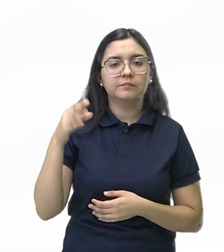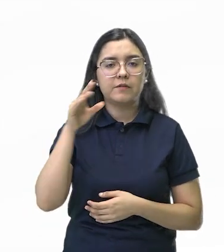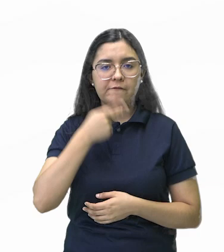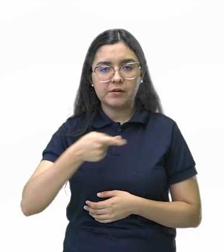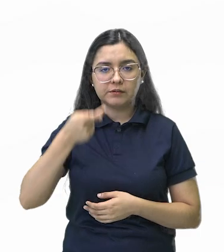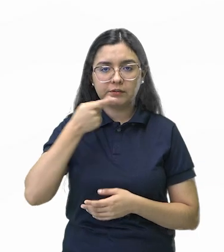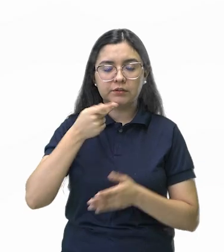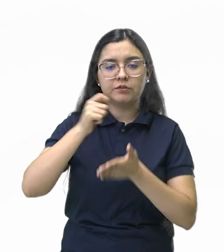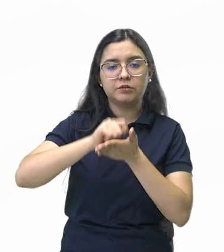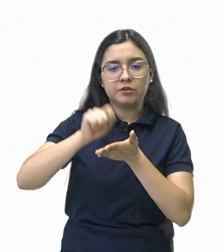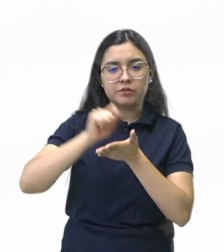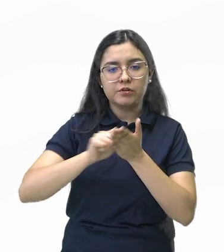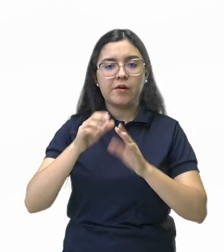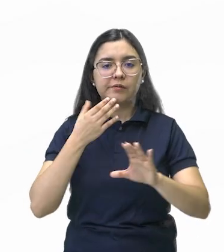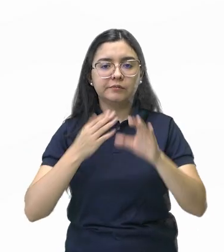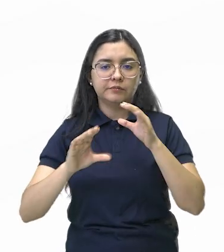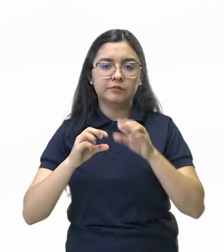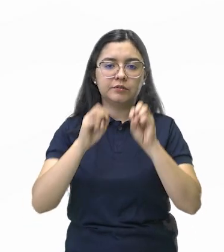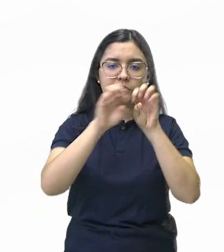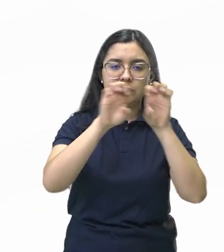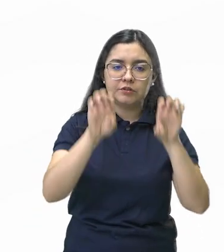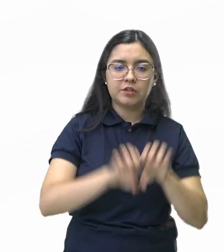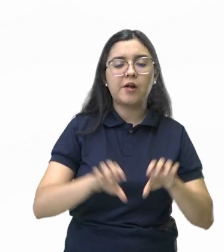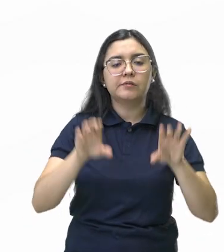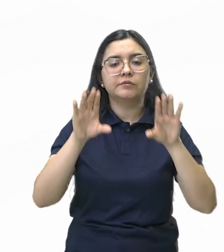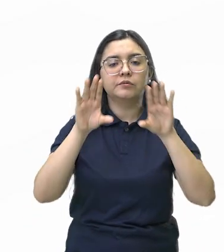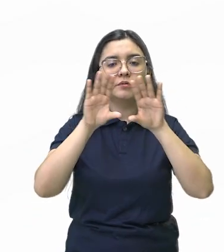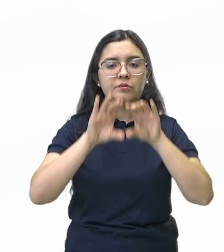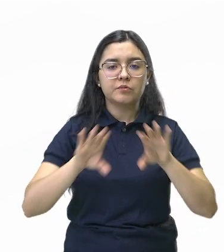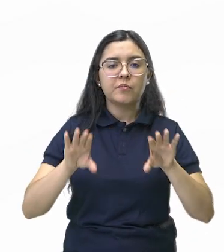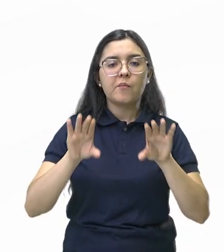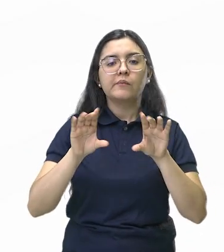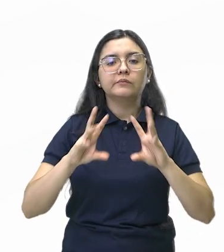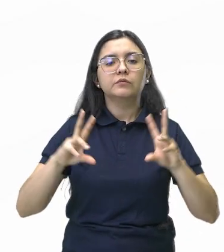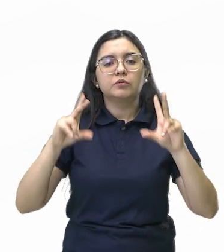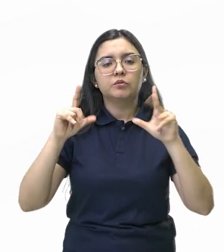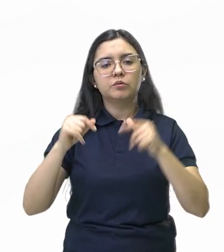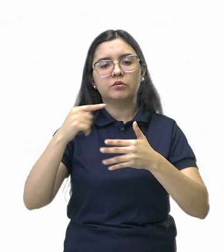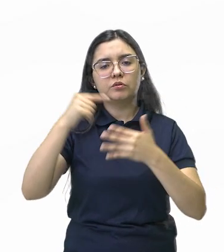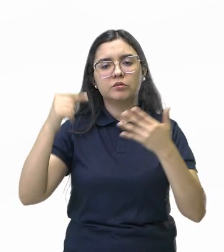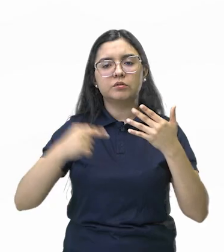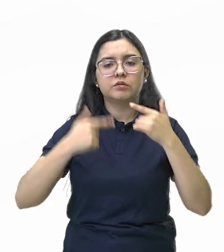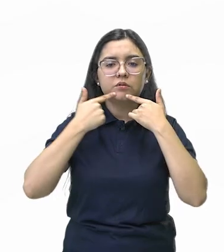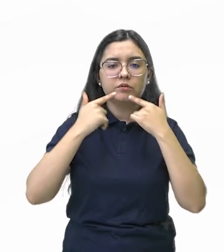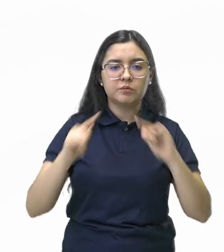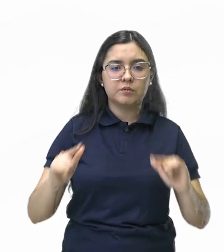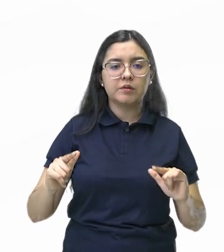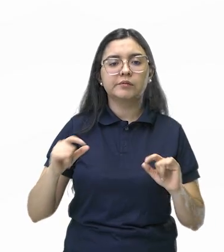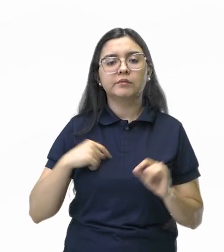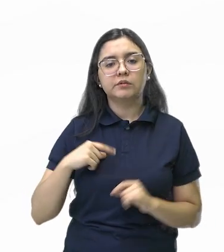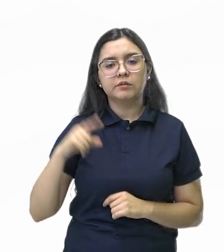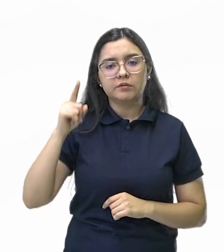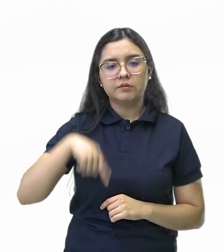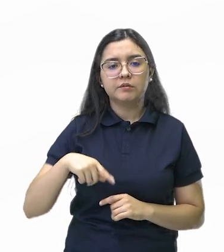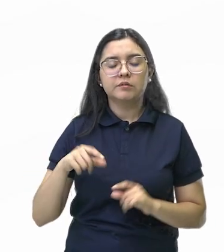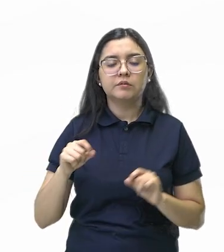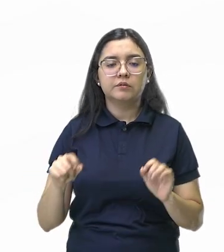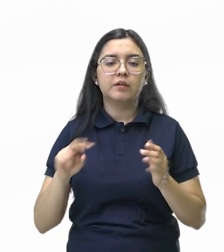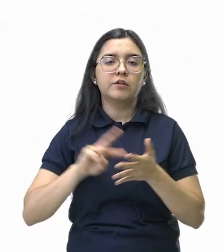cantados, estátuas, nuvens, um grito, todas essas linguagens são portadoras